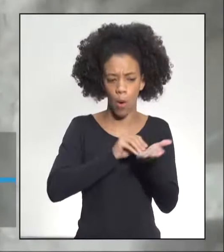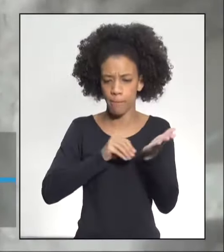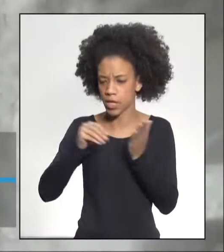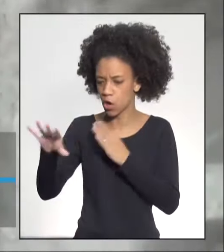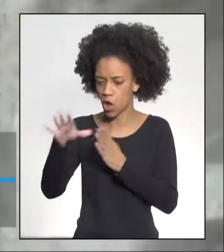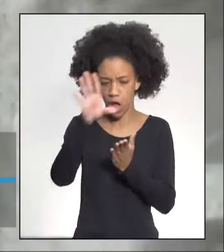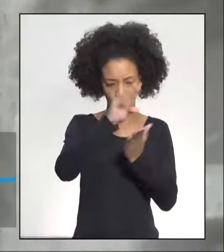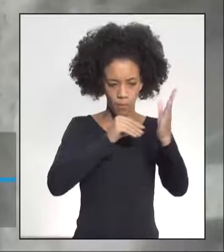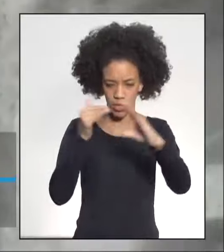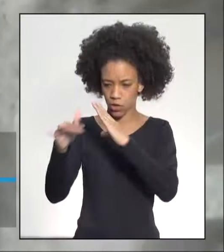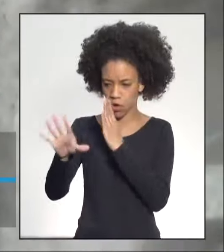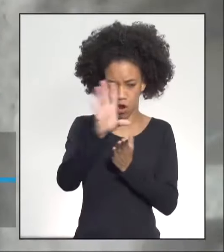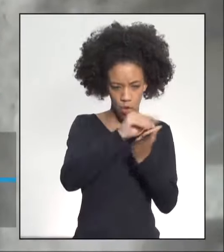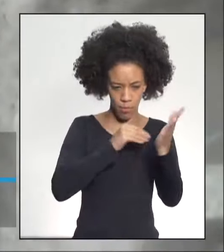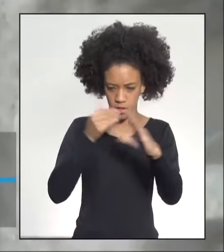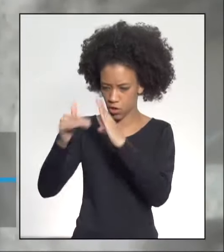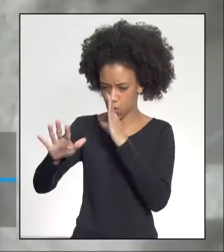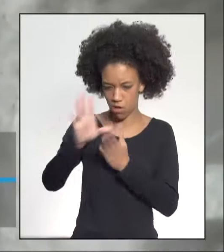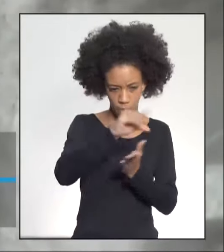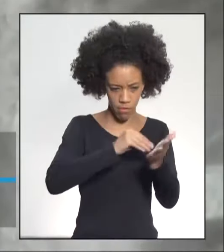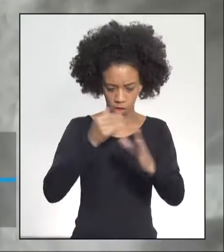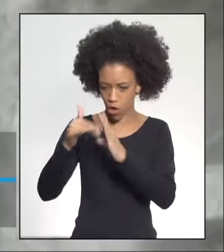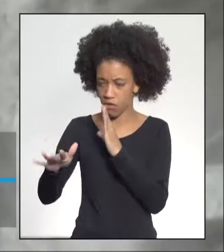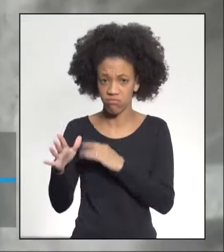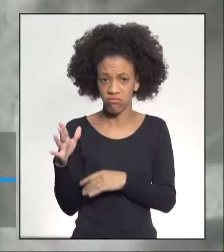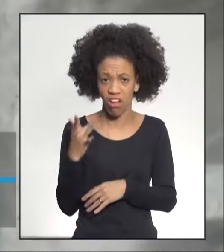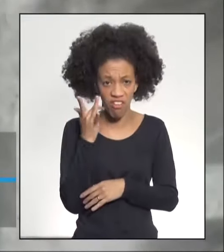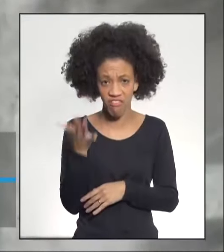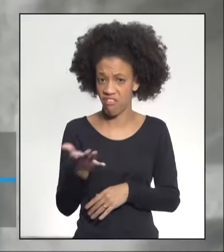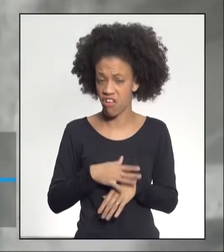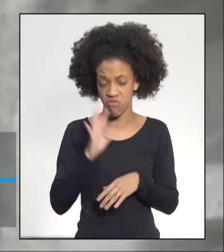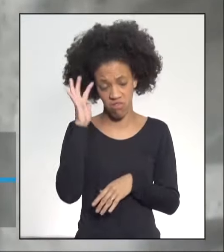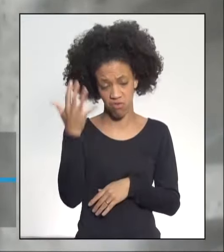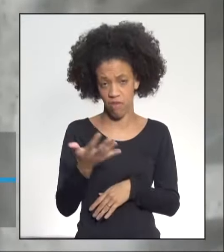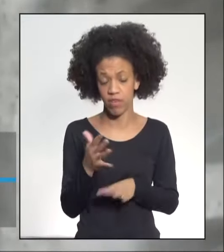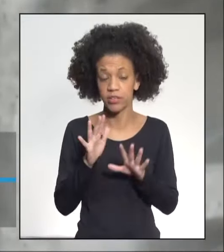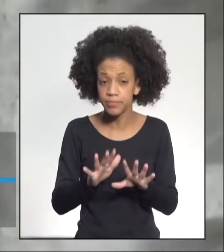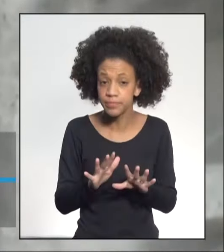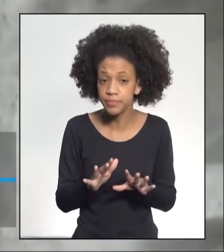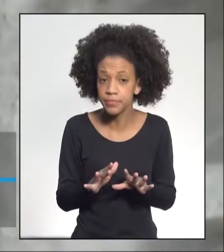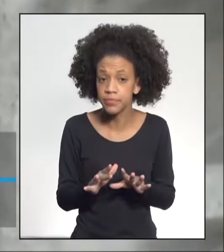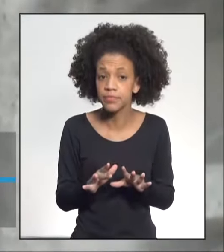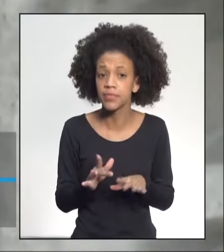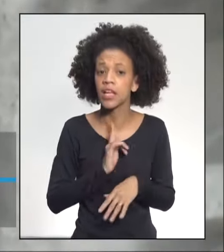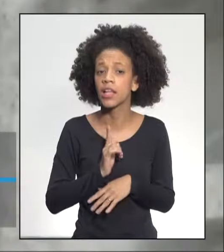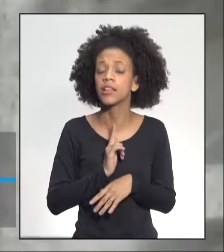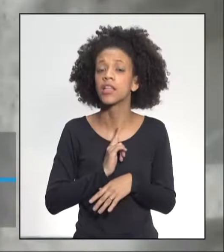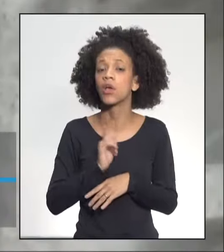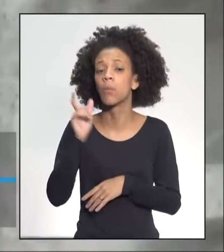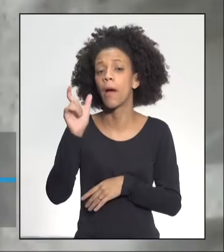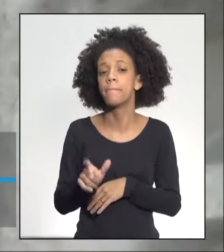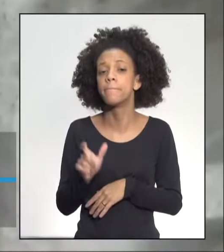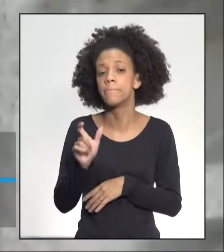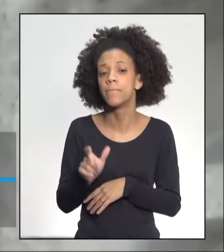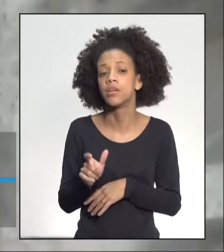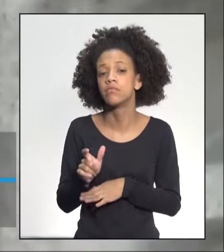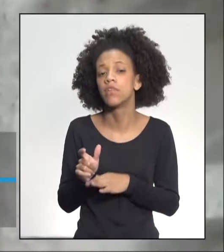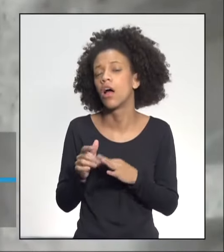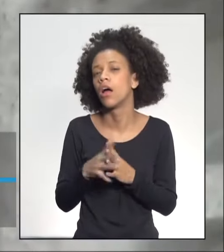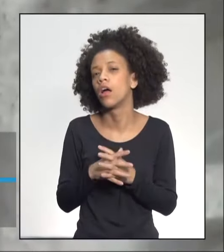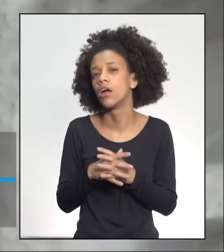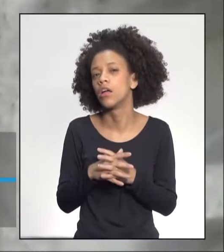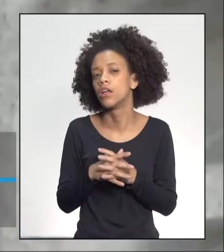que a gente facilmente resolve. Inclusive, a gente tem aqui uma pessoa falando que essa questão